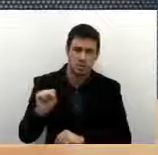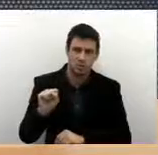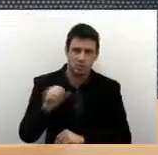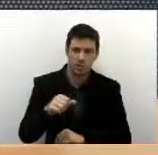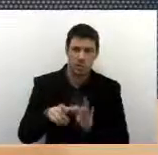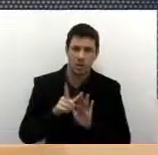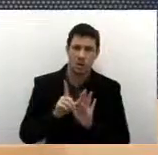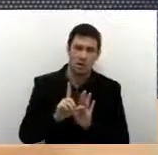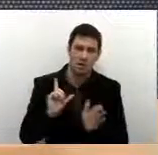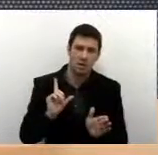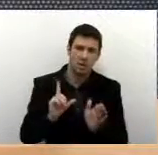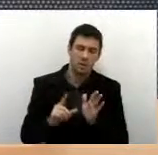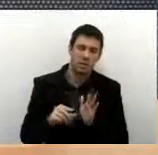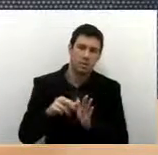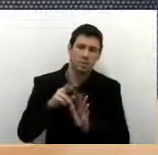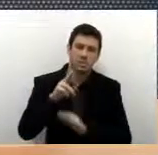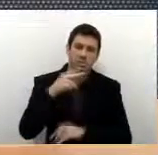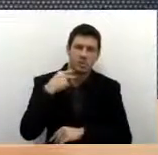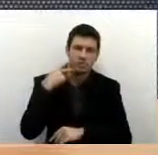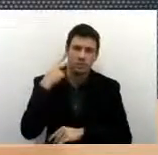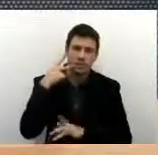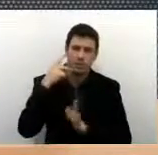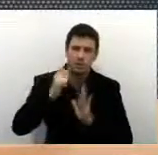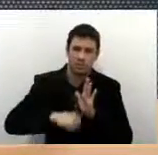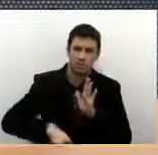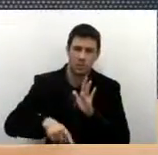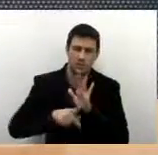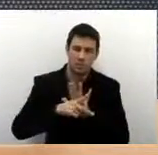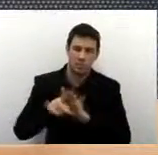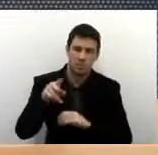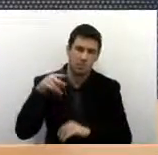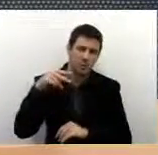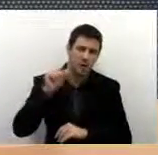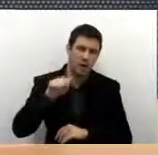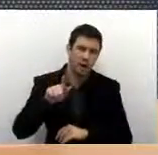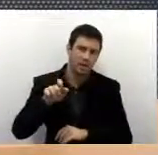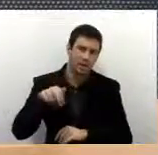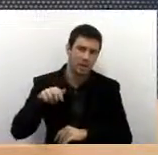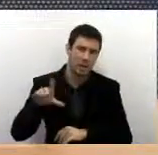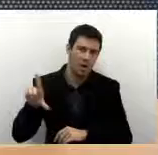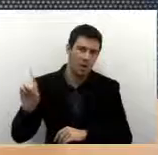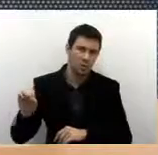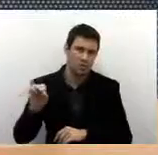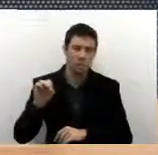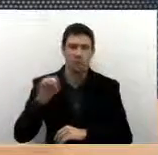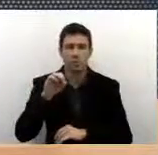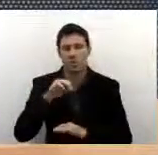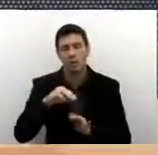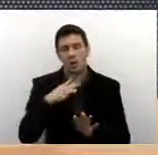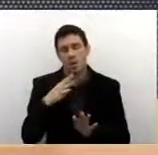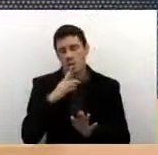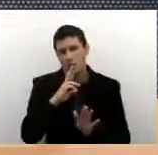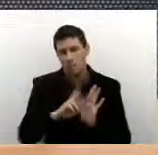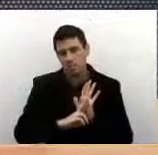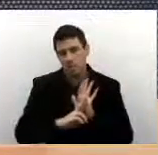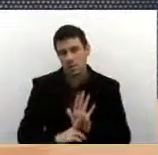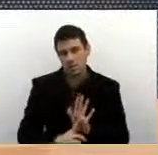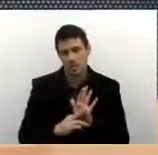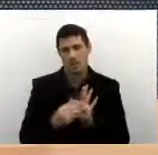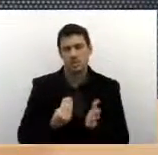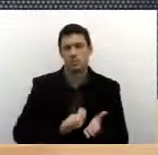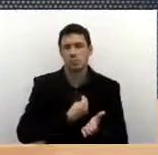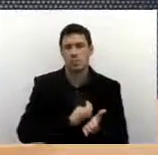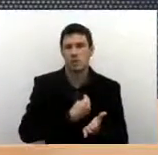vereador, registrar a presença do senhor Arinaldo, representando o vereador professor Samuel Vasconcelos, registrar a